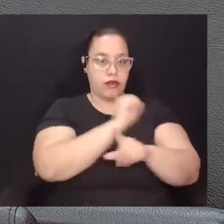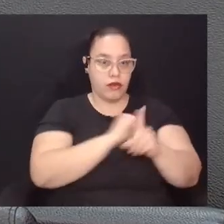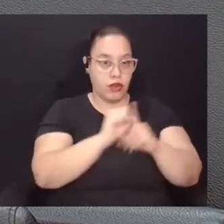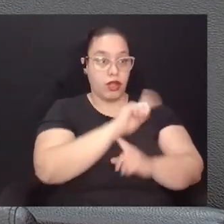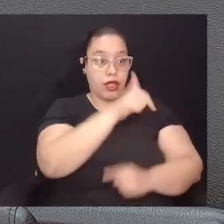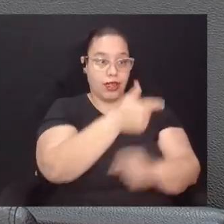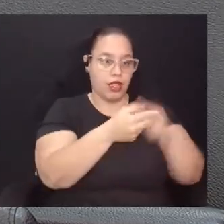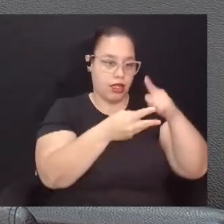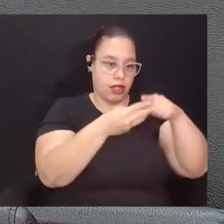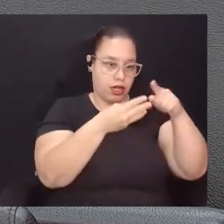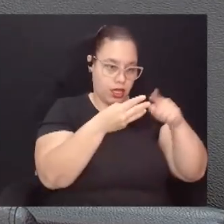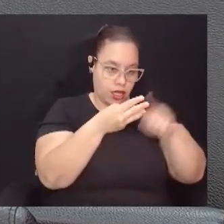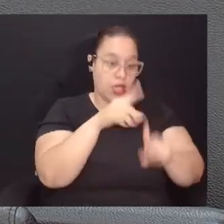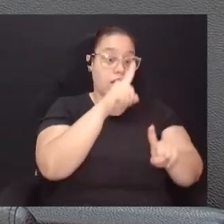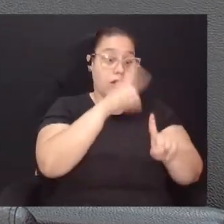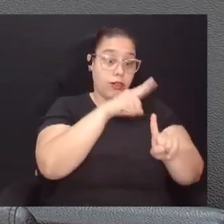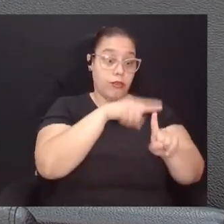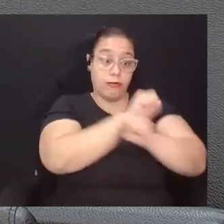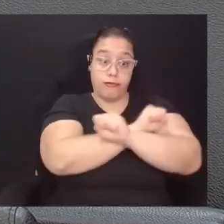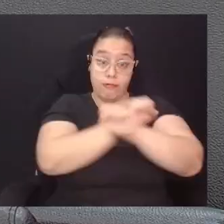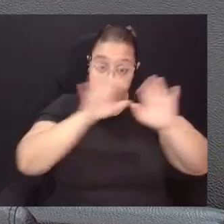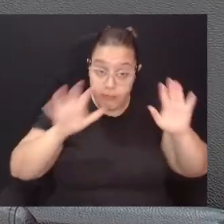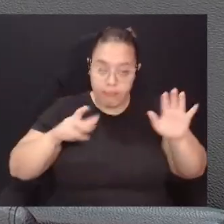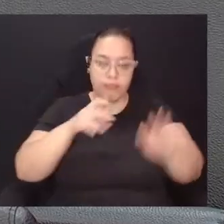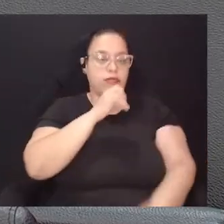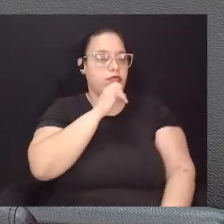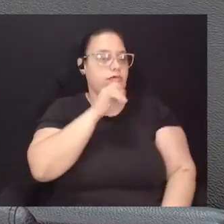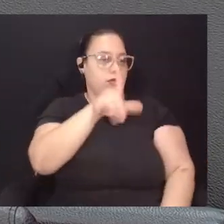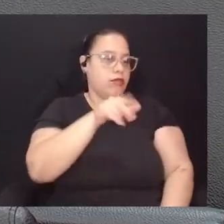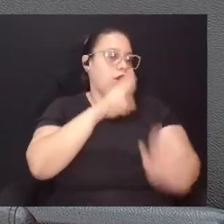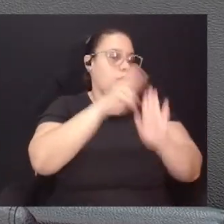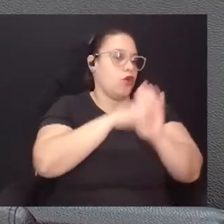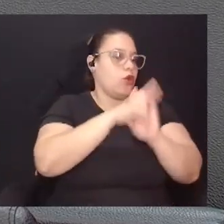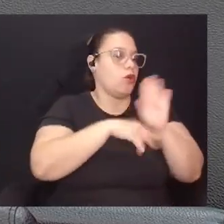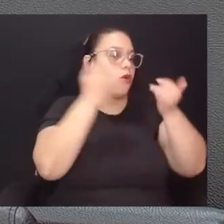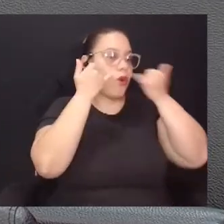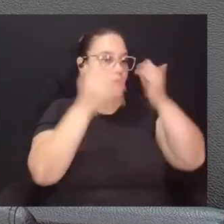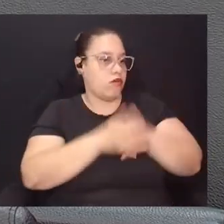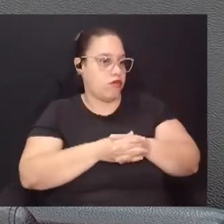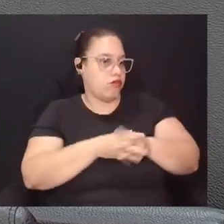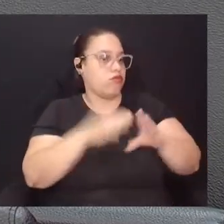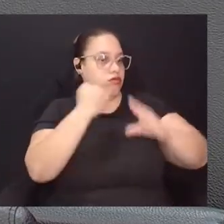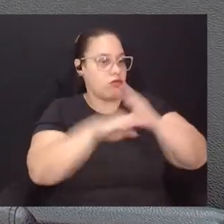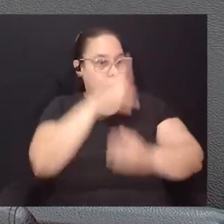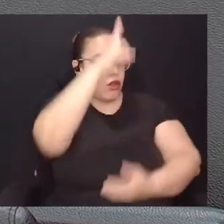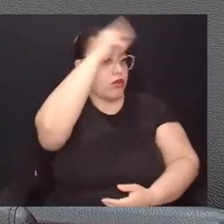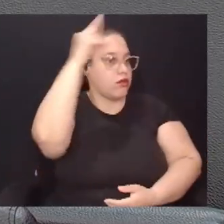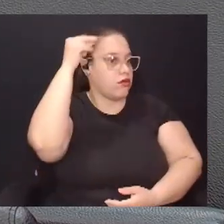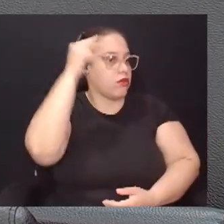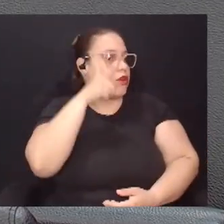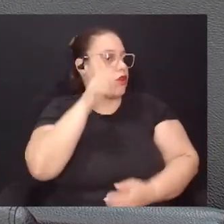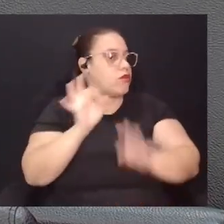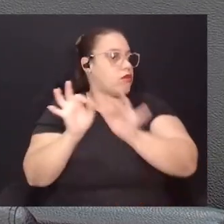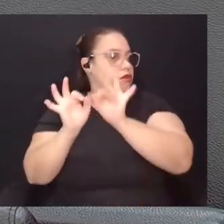sociedade civil tem que ser outro. E isso garantiria uma maior transparência, porque, por exemplo, quando a gente faz o requerimento de informação e a gente manda para a